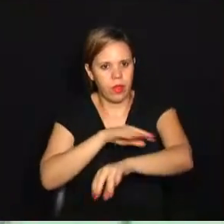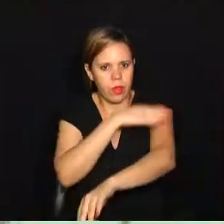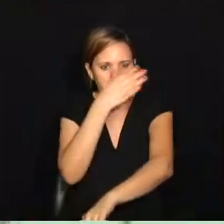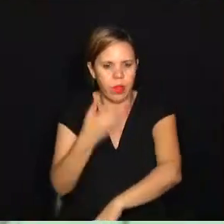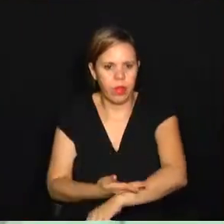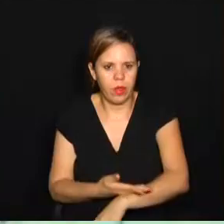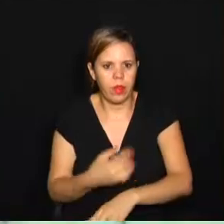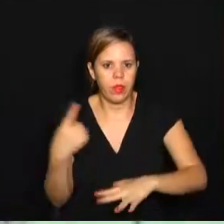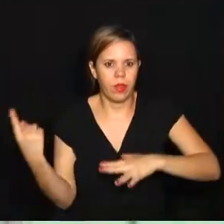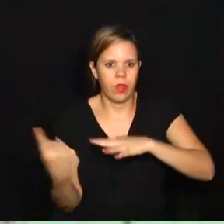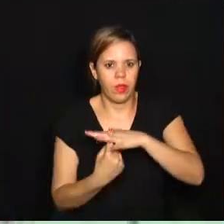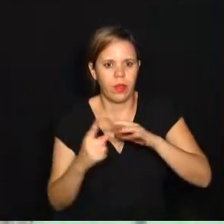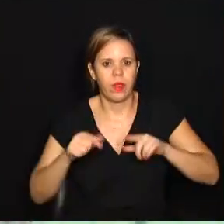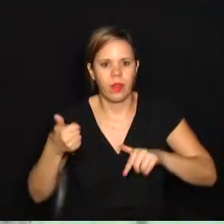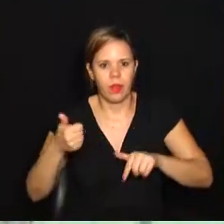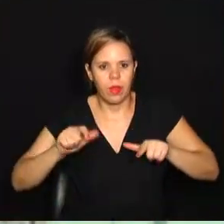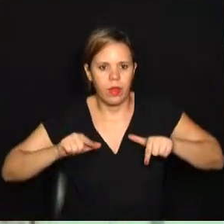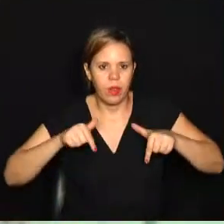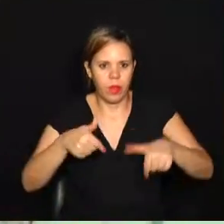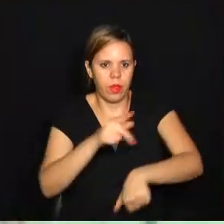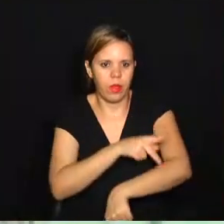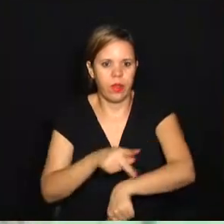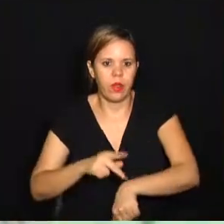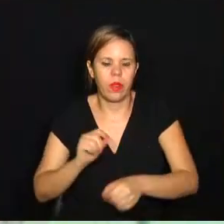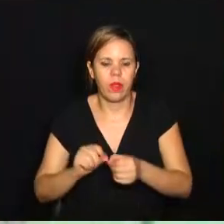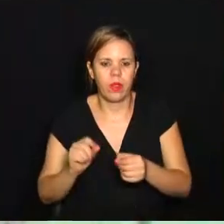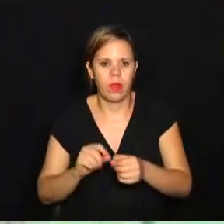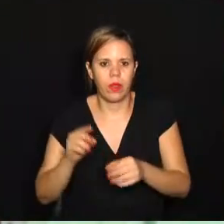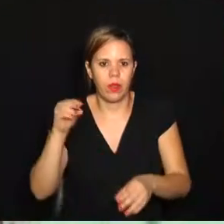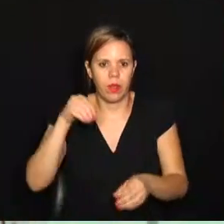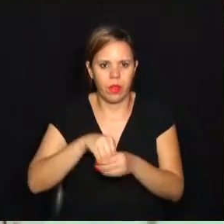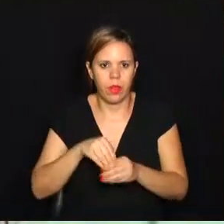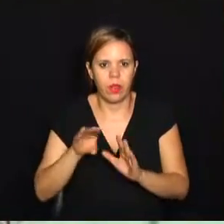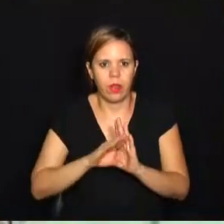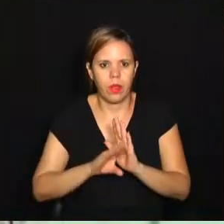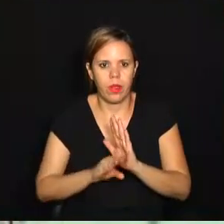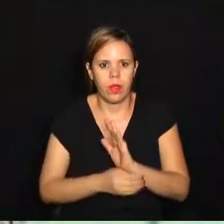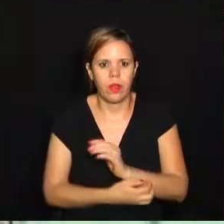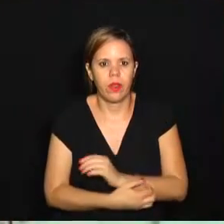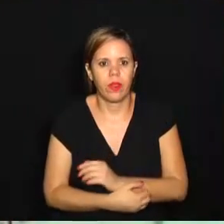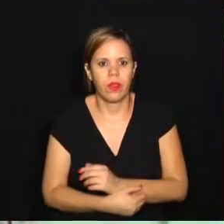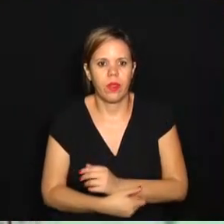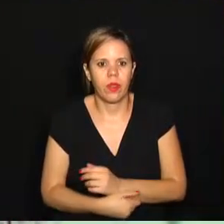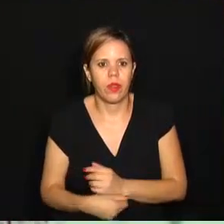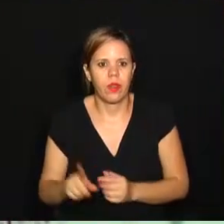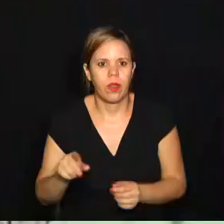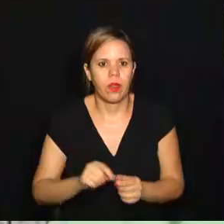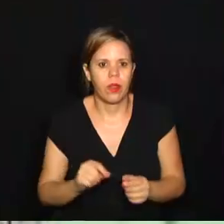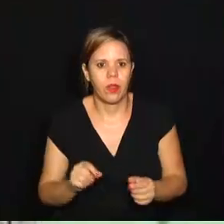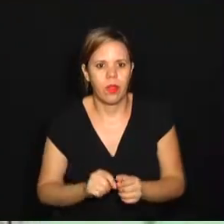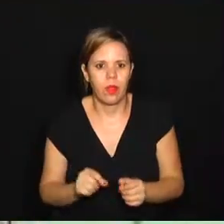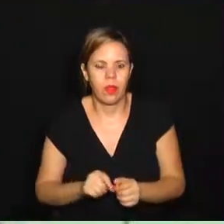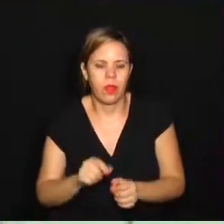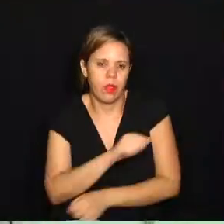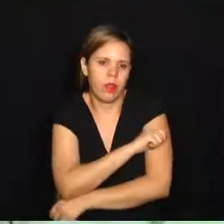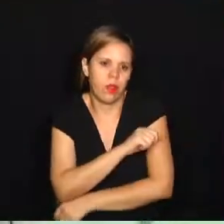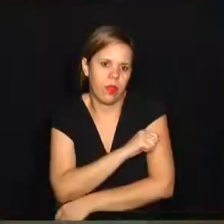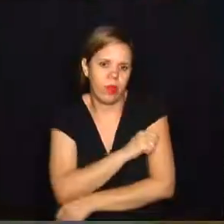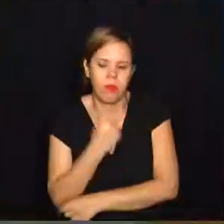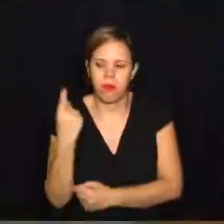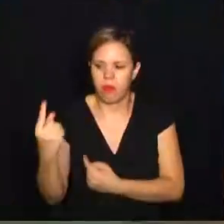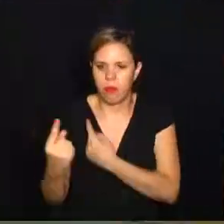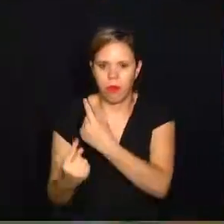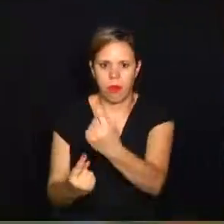É a primeira ação pedagógica que a gente exerce dentro do programa. E isso é feito de aluno para